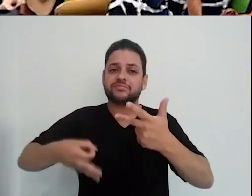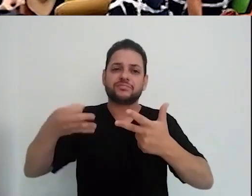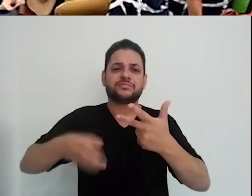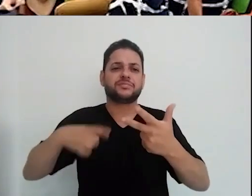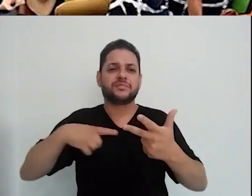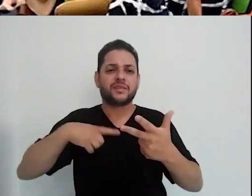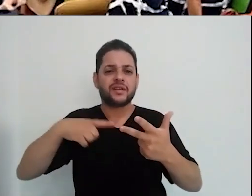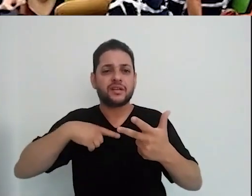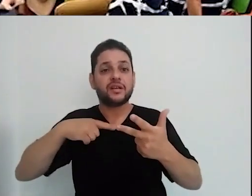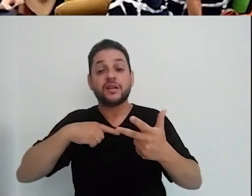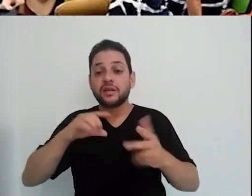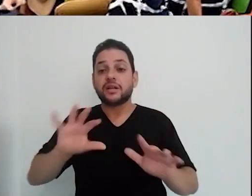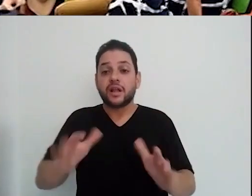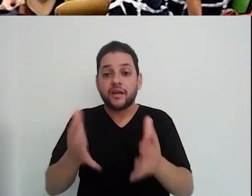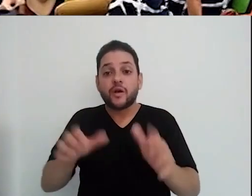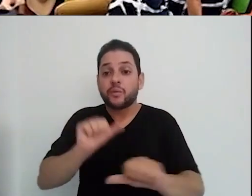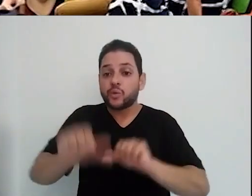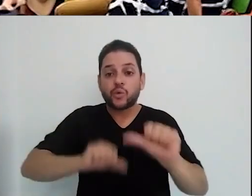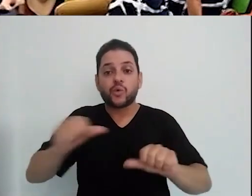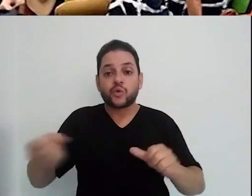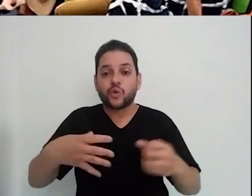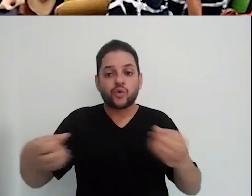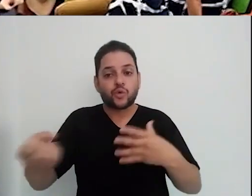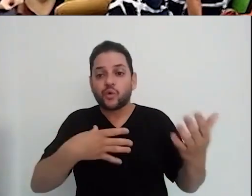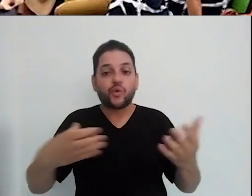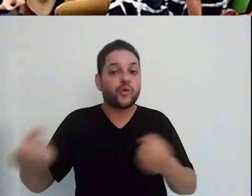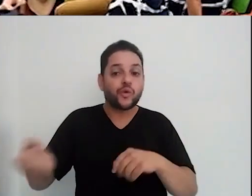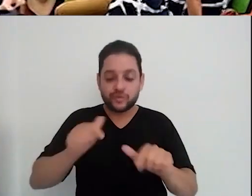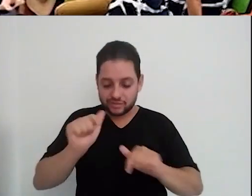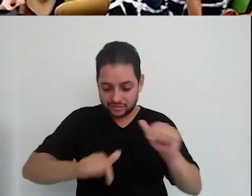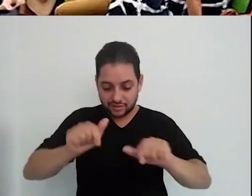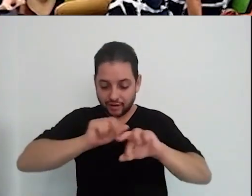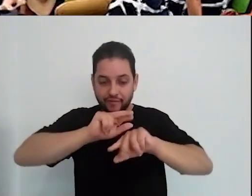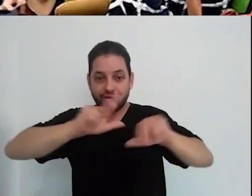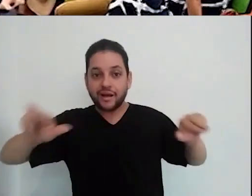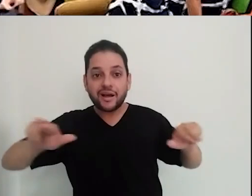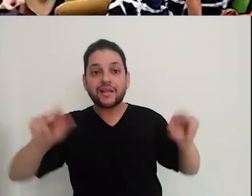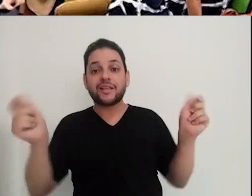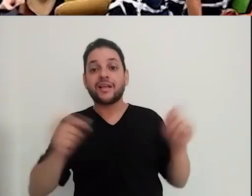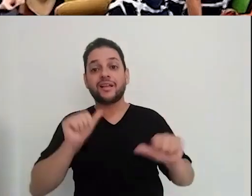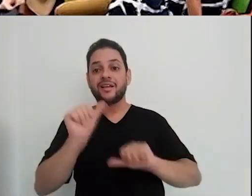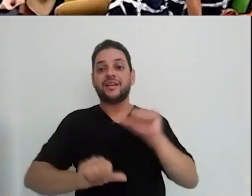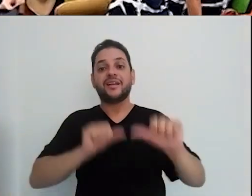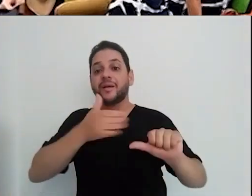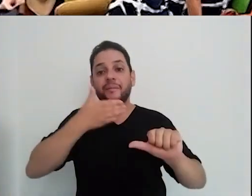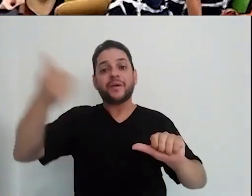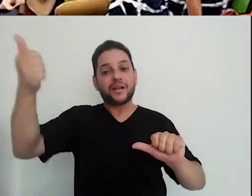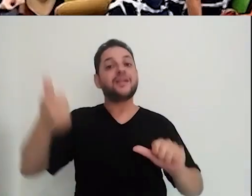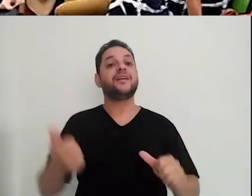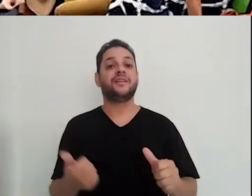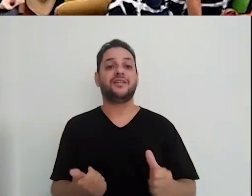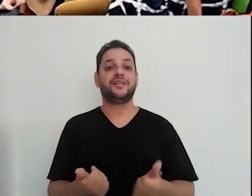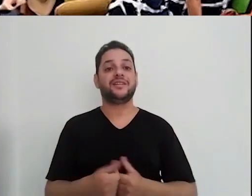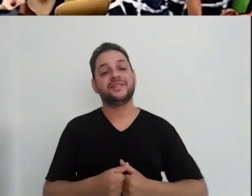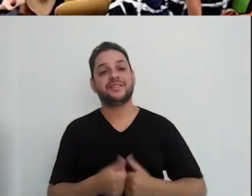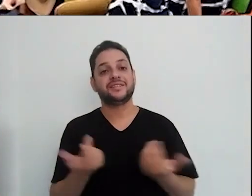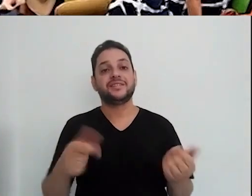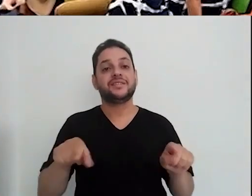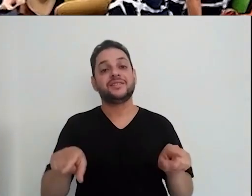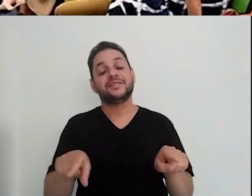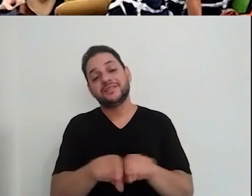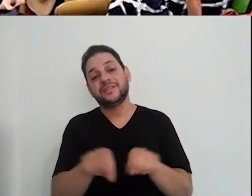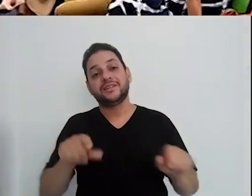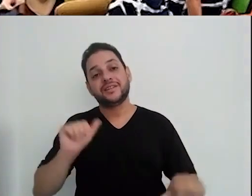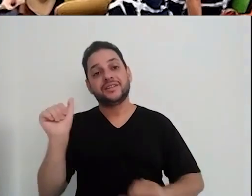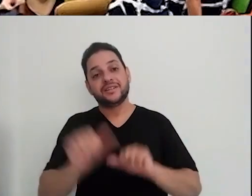à inovação, a novas formas de trabalhar, para melhorar a forma de trabalho e